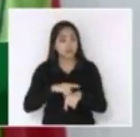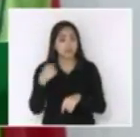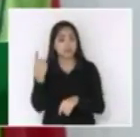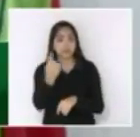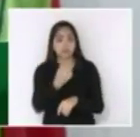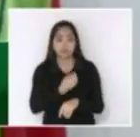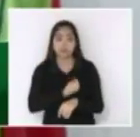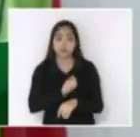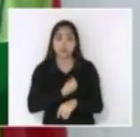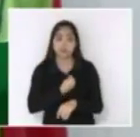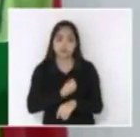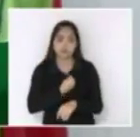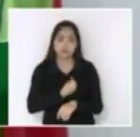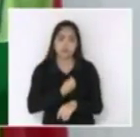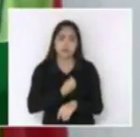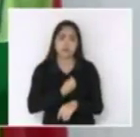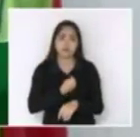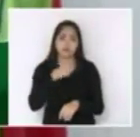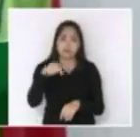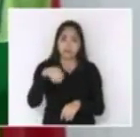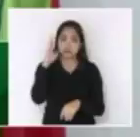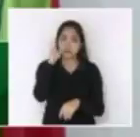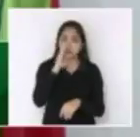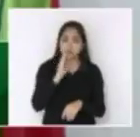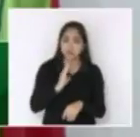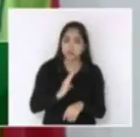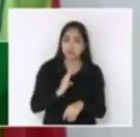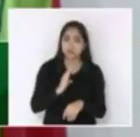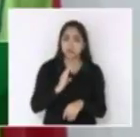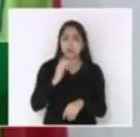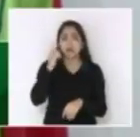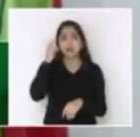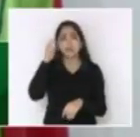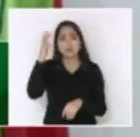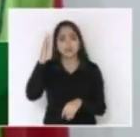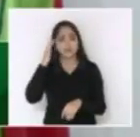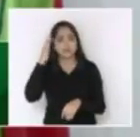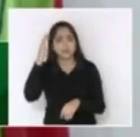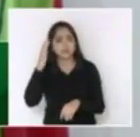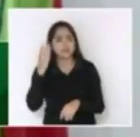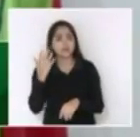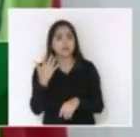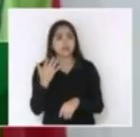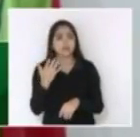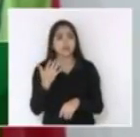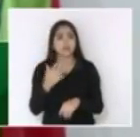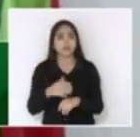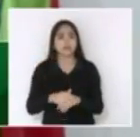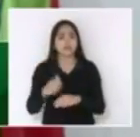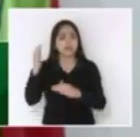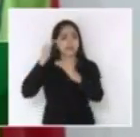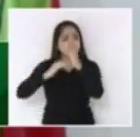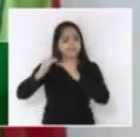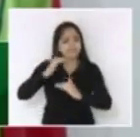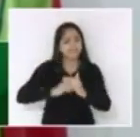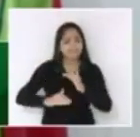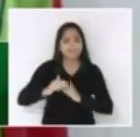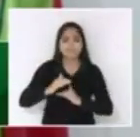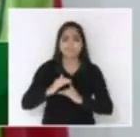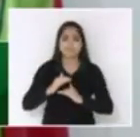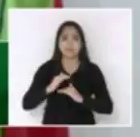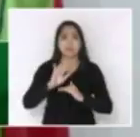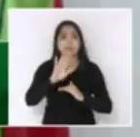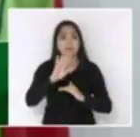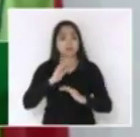deputado Pedro, né, no nosso país, para que não busquemos o retrocesso, mas sim